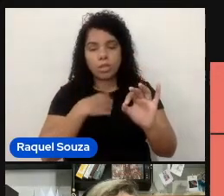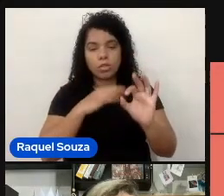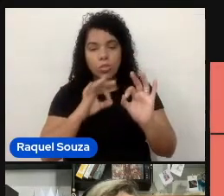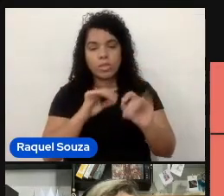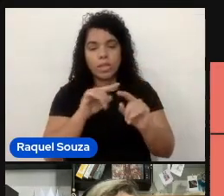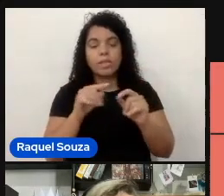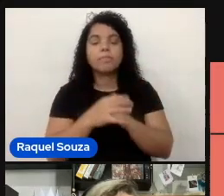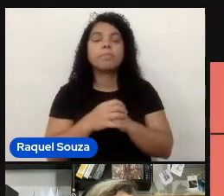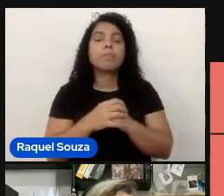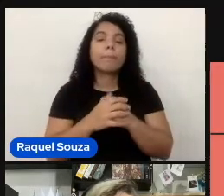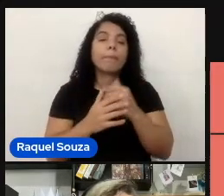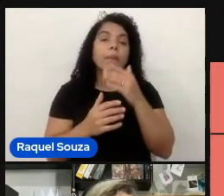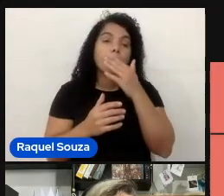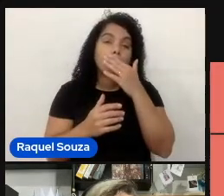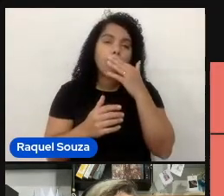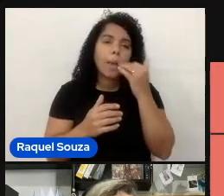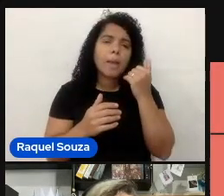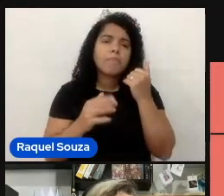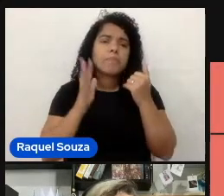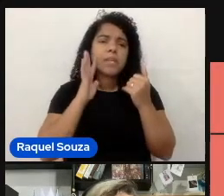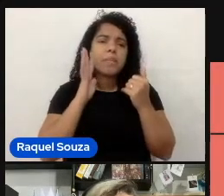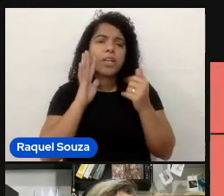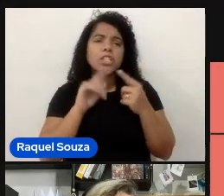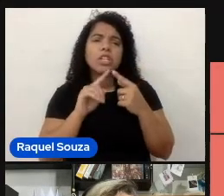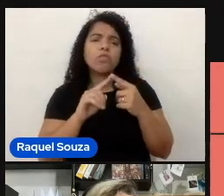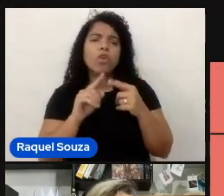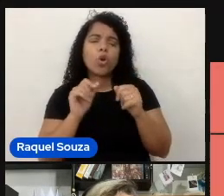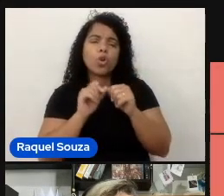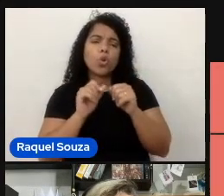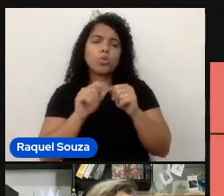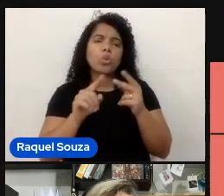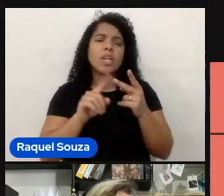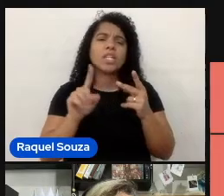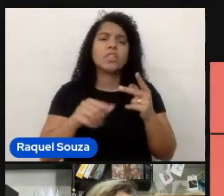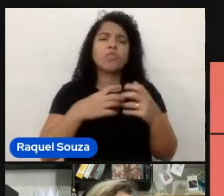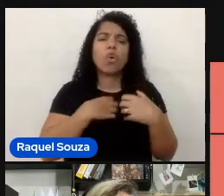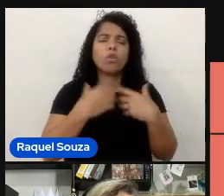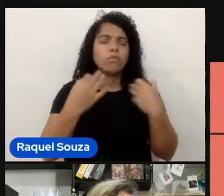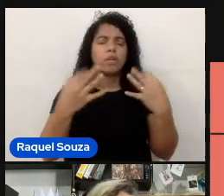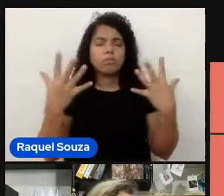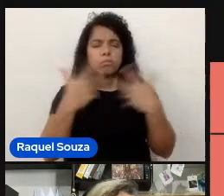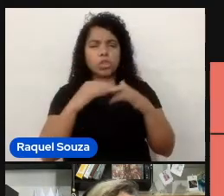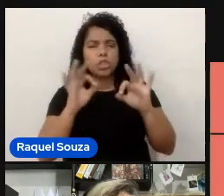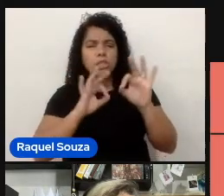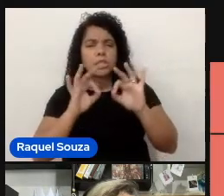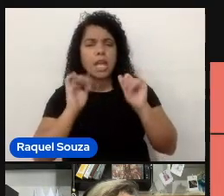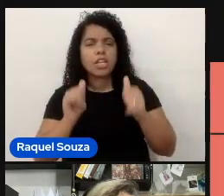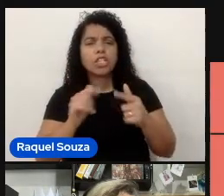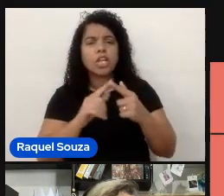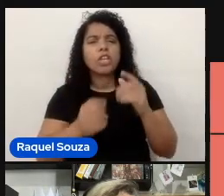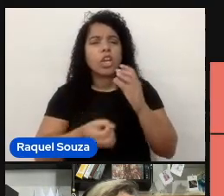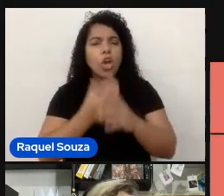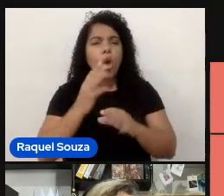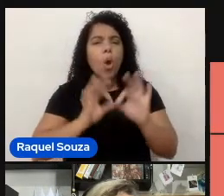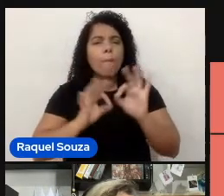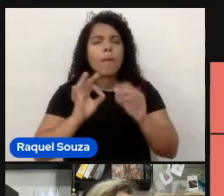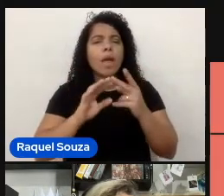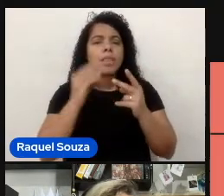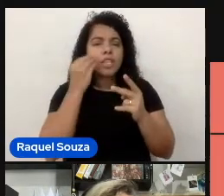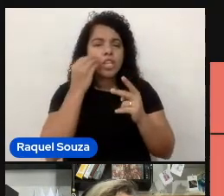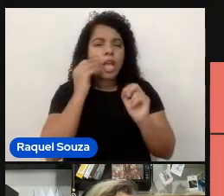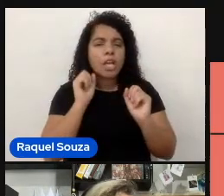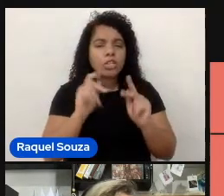Então, imagina que foi construído, foi feito lá bonitinho, está tudo certinho, a gente criou o plano de teste, beleza, a gente já tem